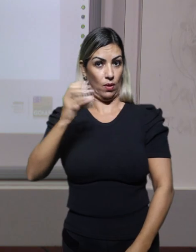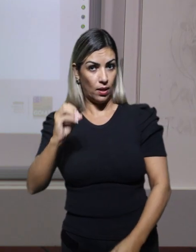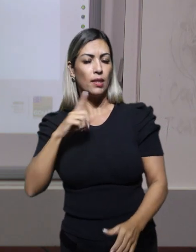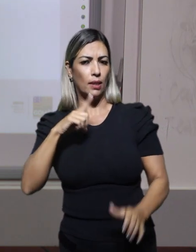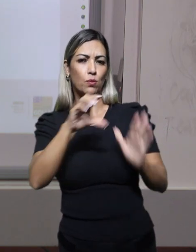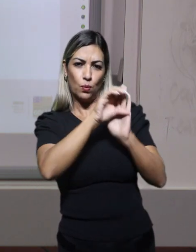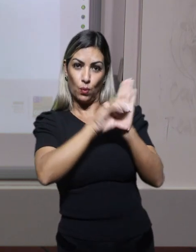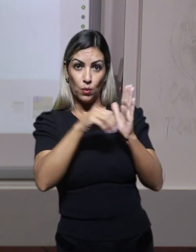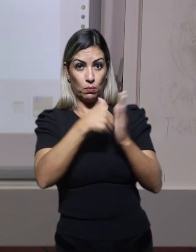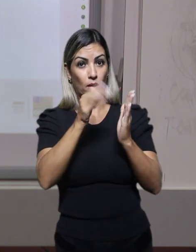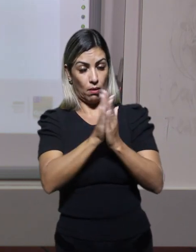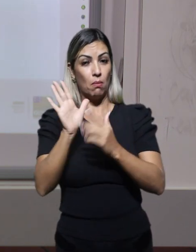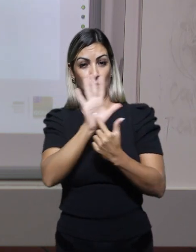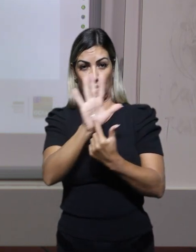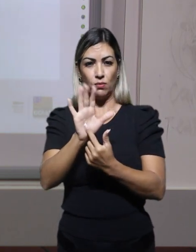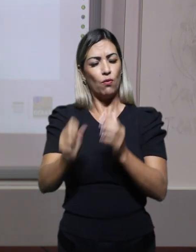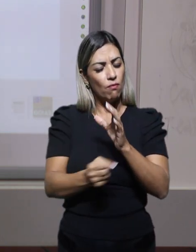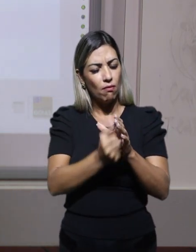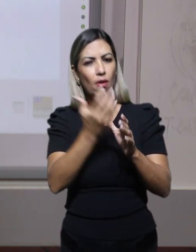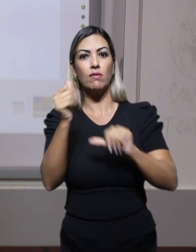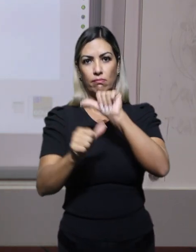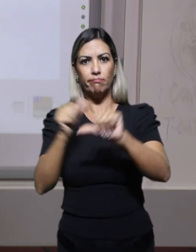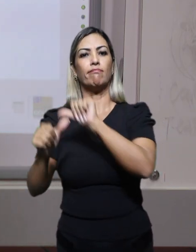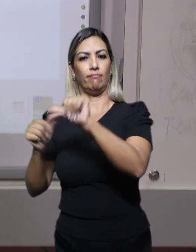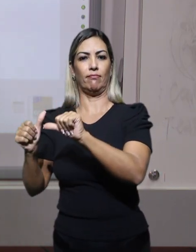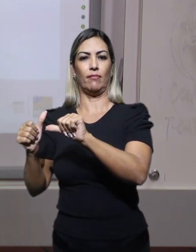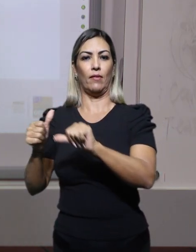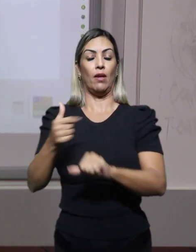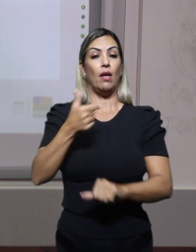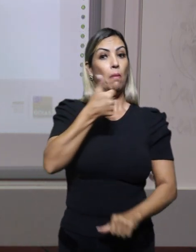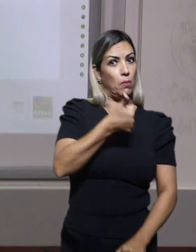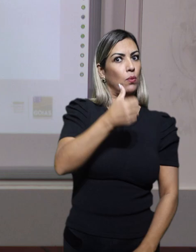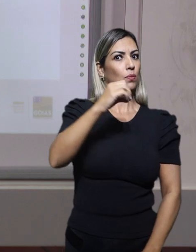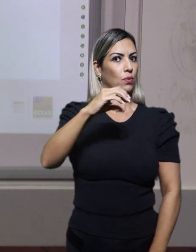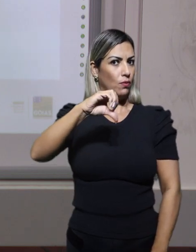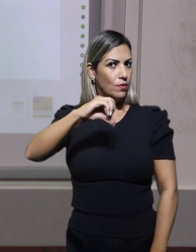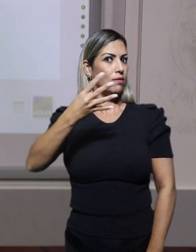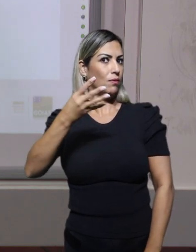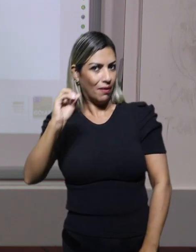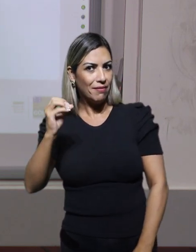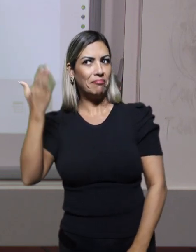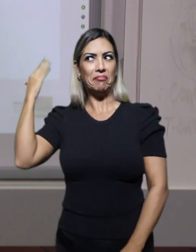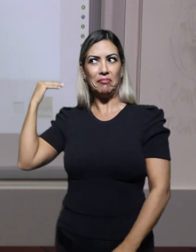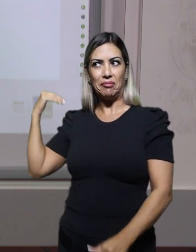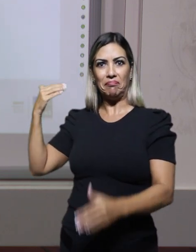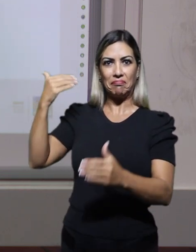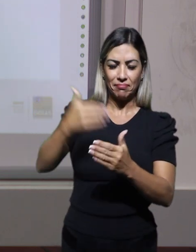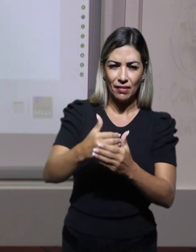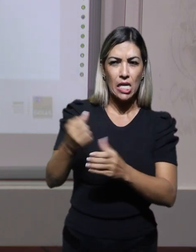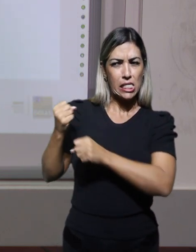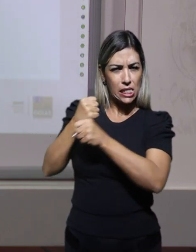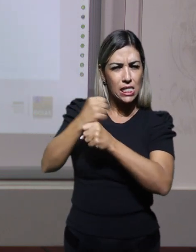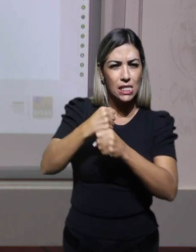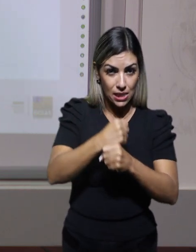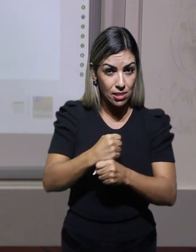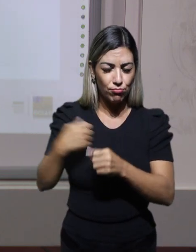foi várias vezes modificado, ele remonta ao ano de 1940. E durante todos esses